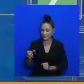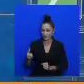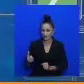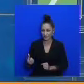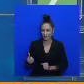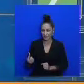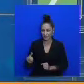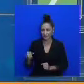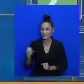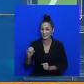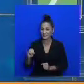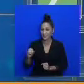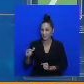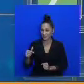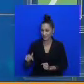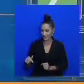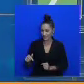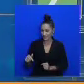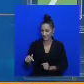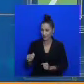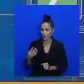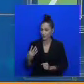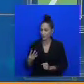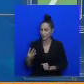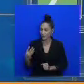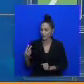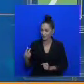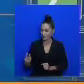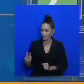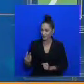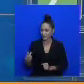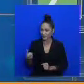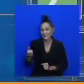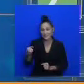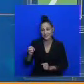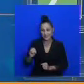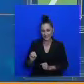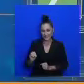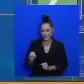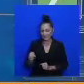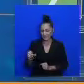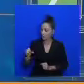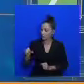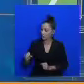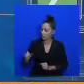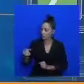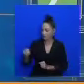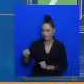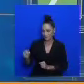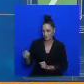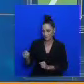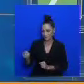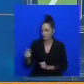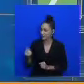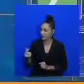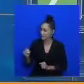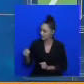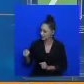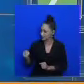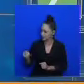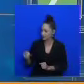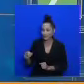56, 07, 42, 60, 98,